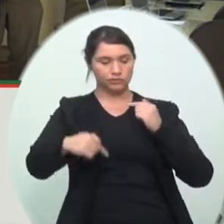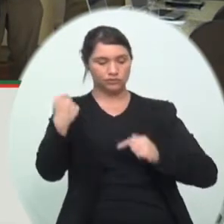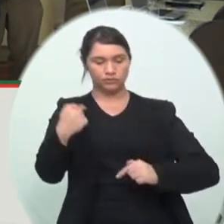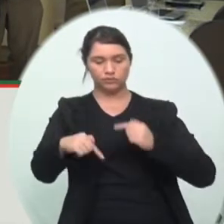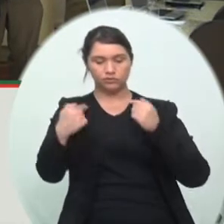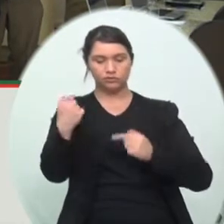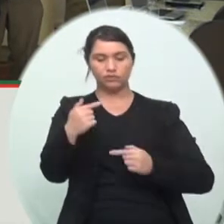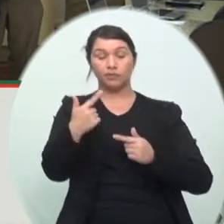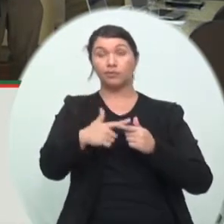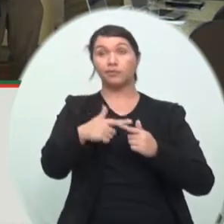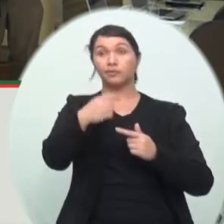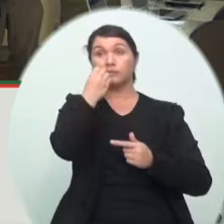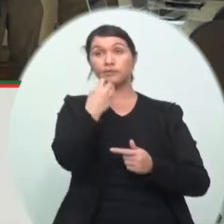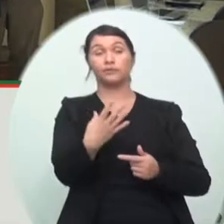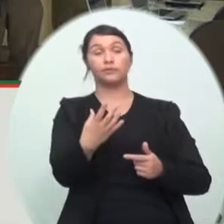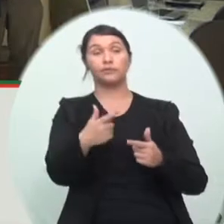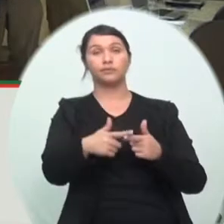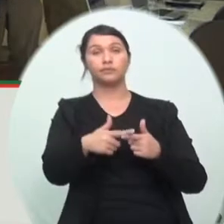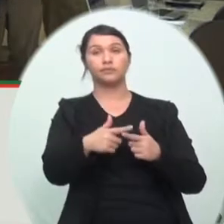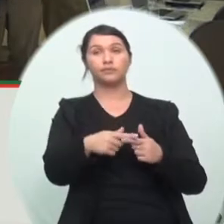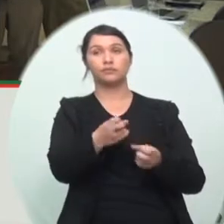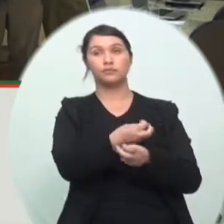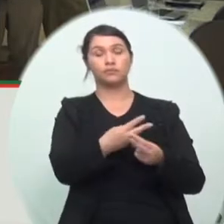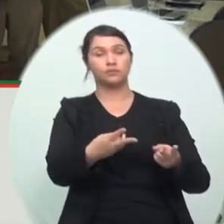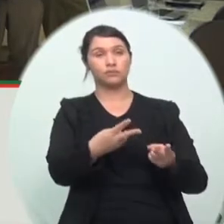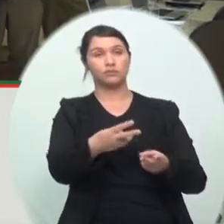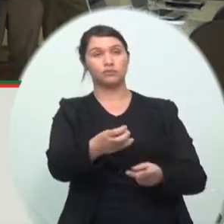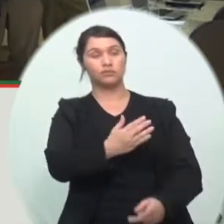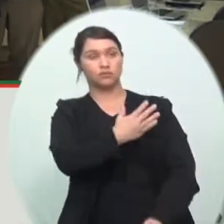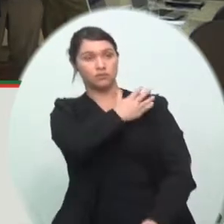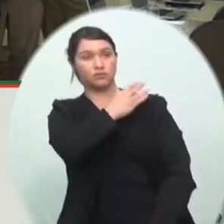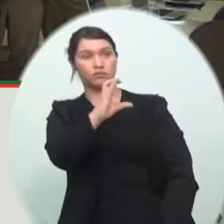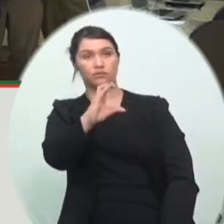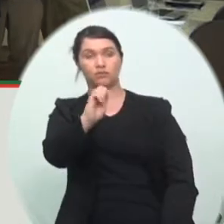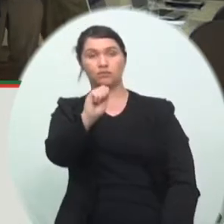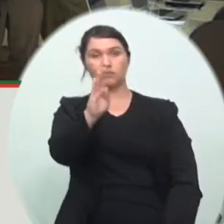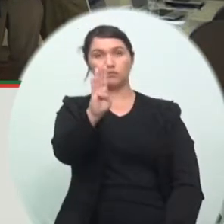era bacana porque algumas ações que o Coronel Cabral implantava